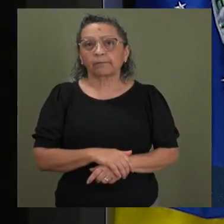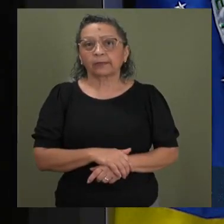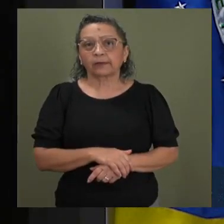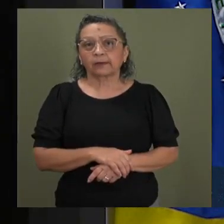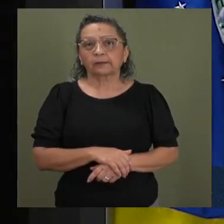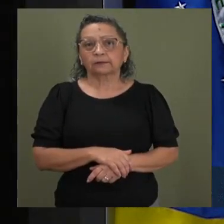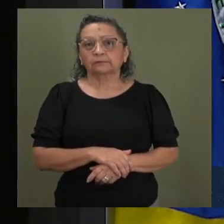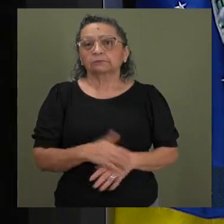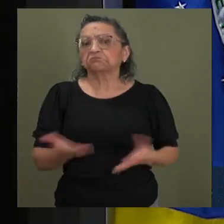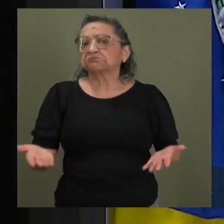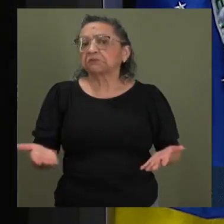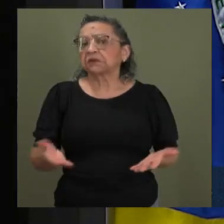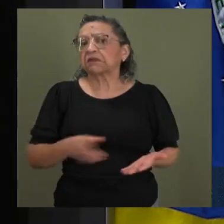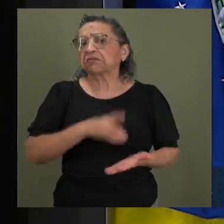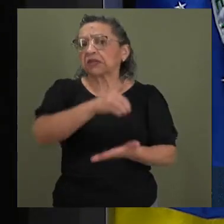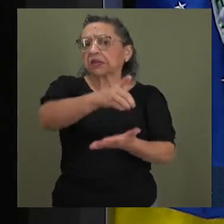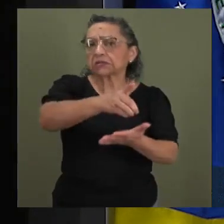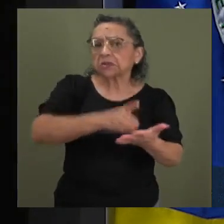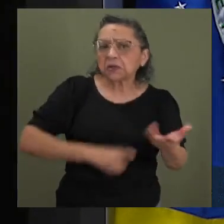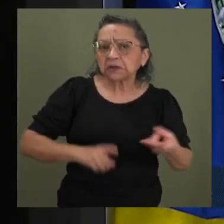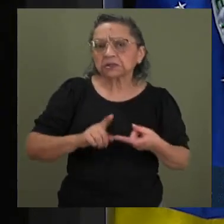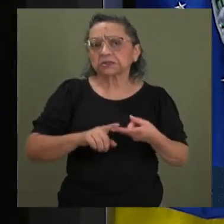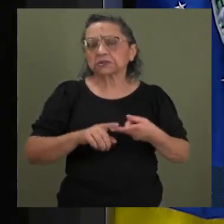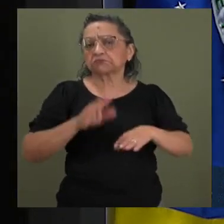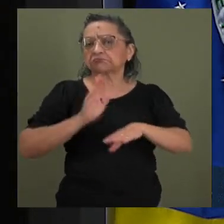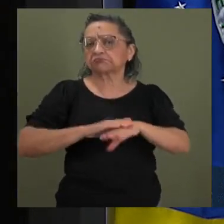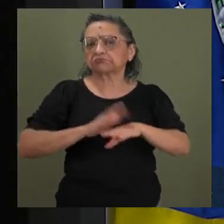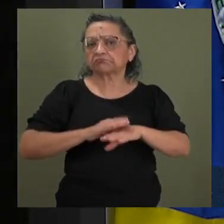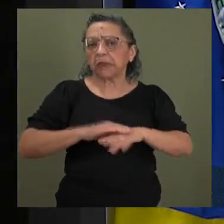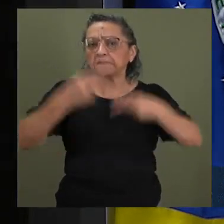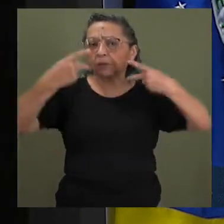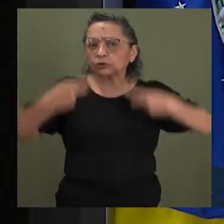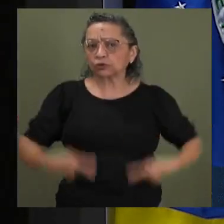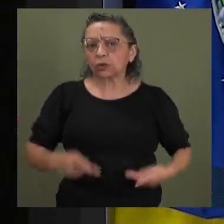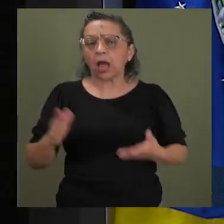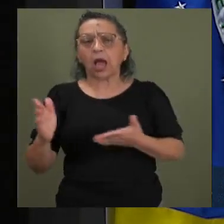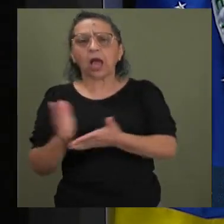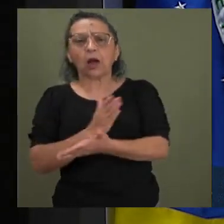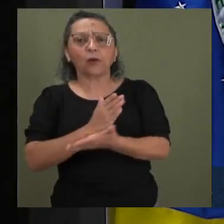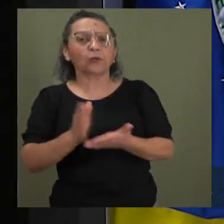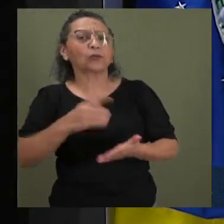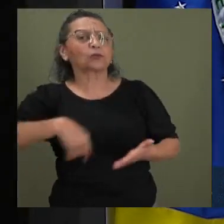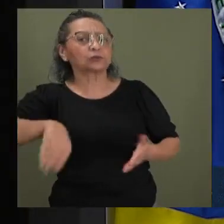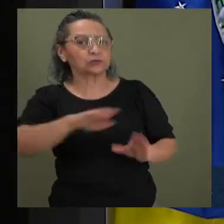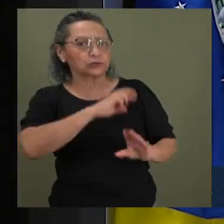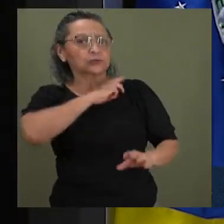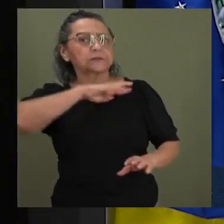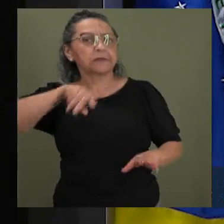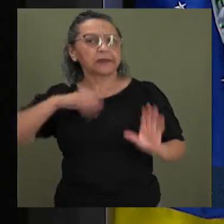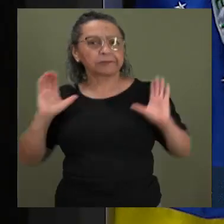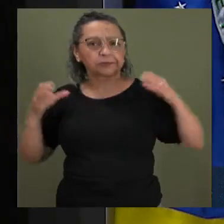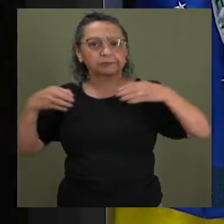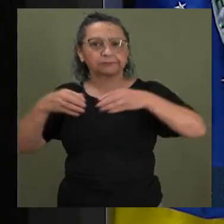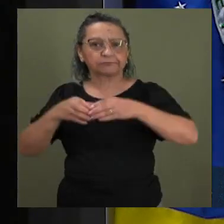de declarações, de atitudes de alguns dos seus membros.